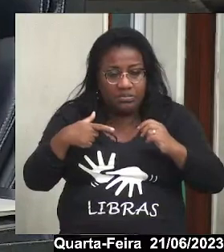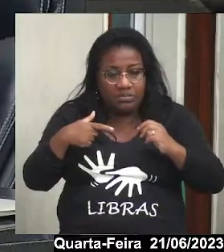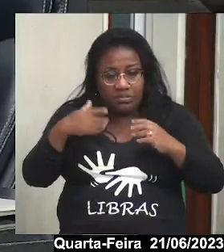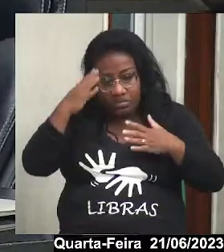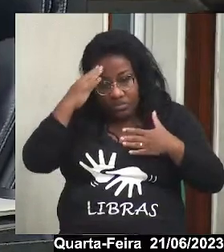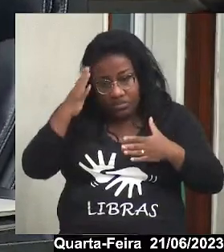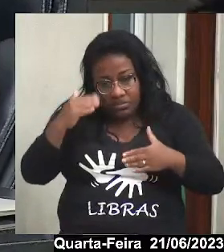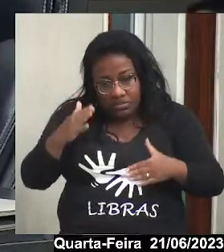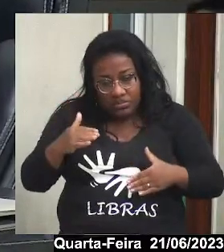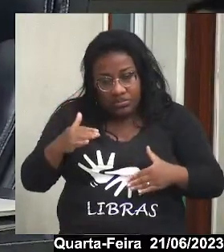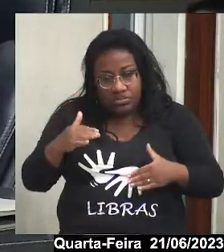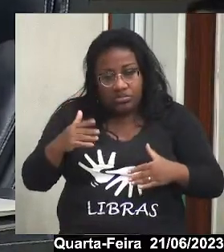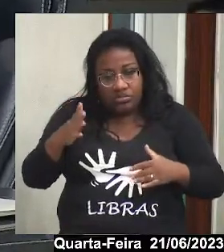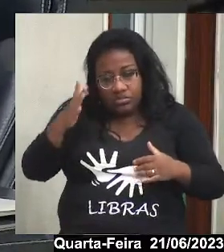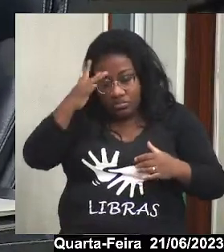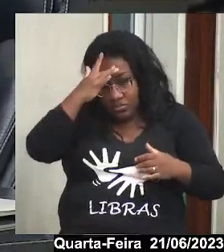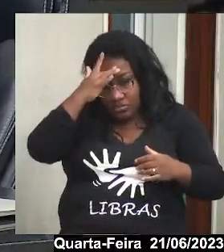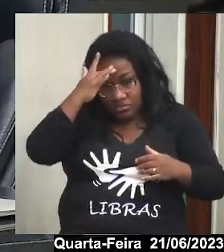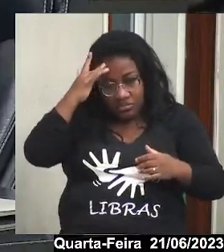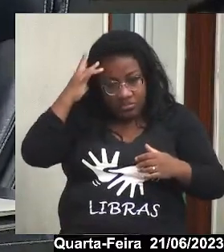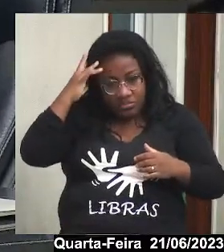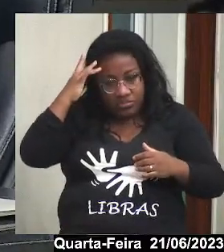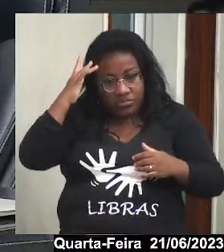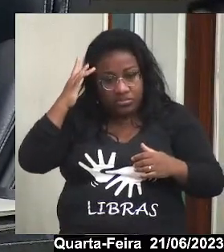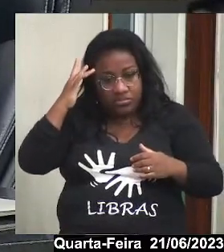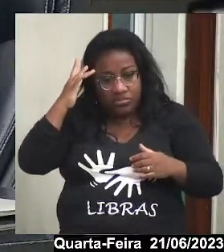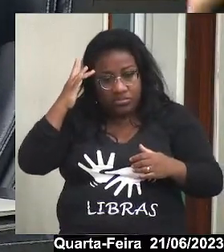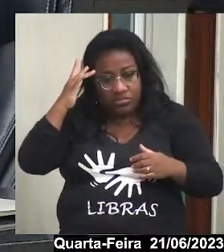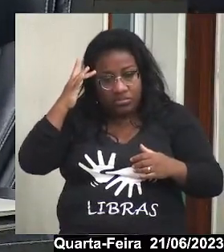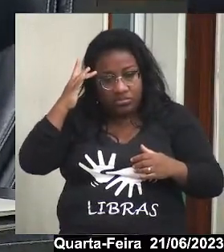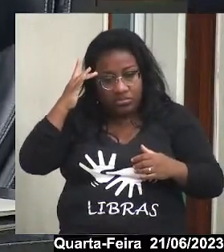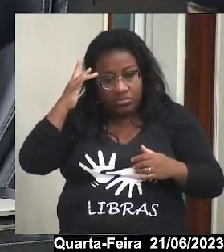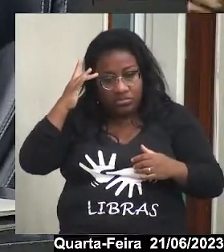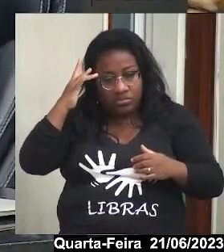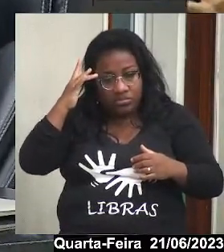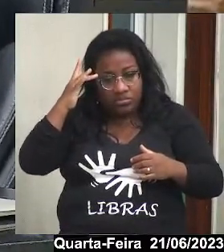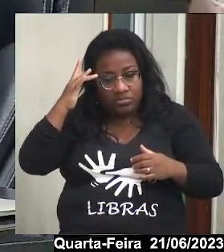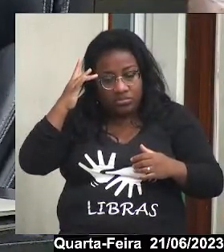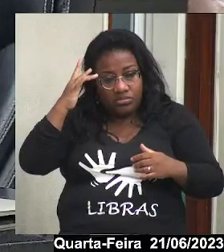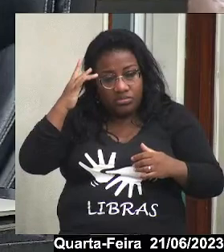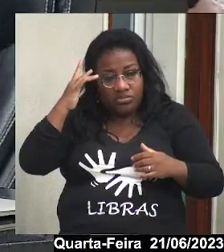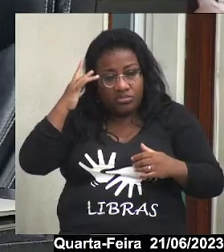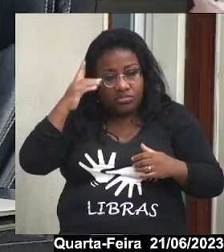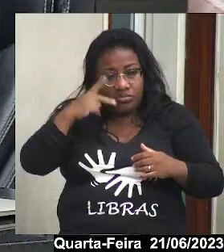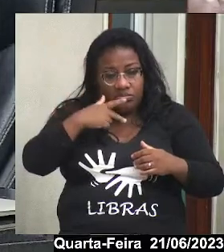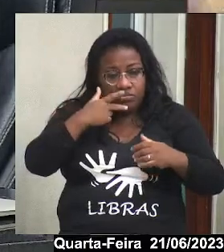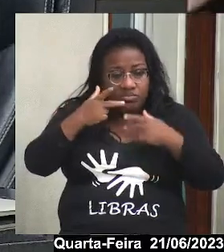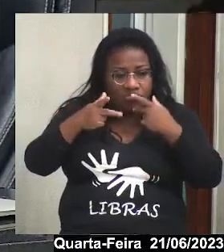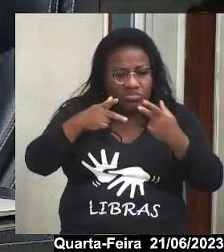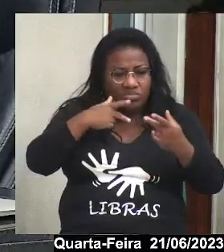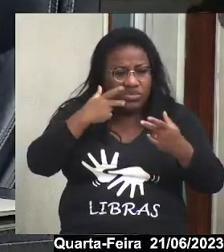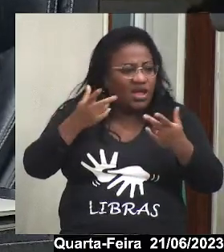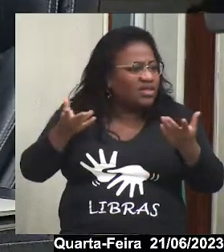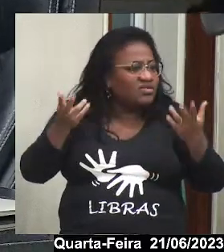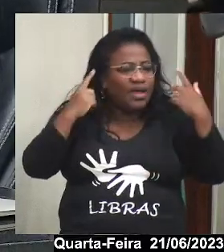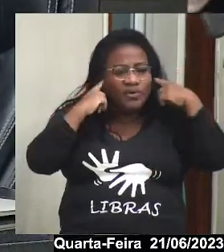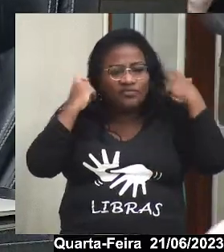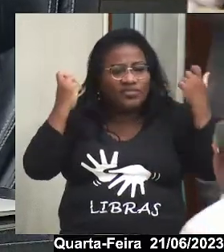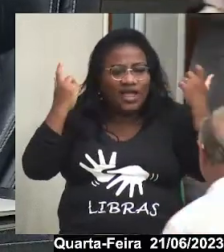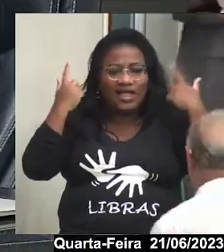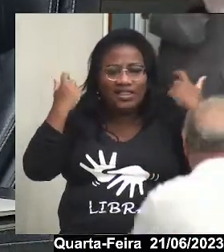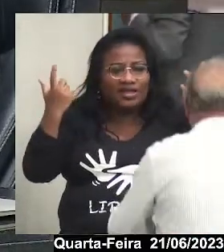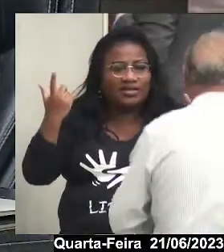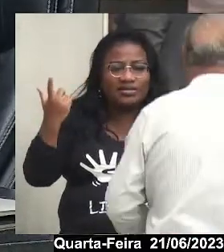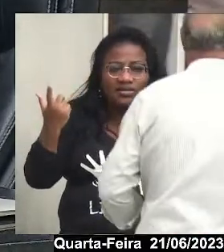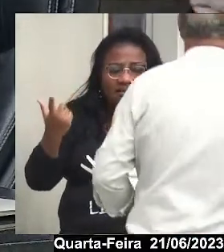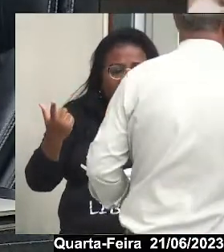de órgão ou algum tipo de pessoas do nosso município. Eu vou só falar para ele aqui que uma iniciativa como essa, que